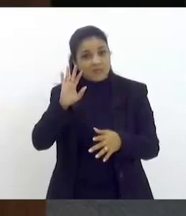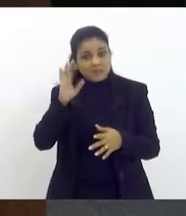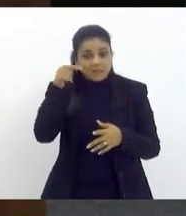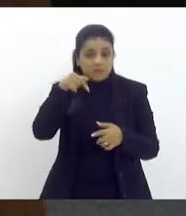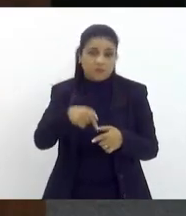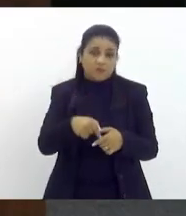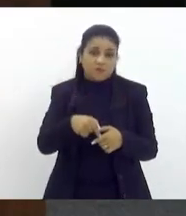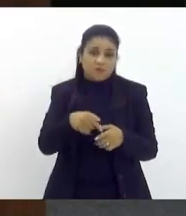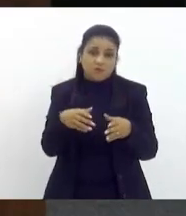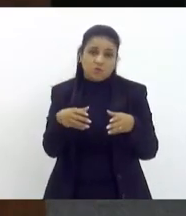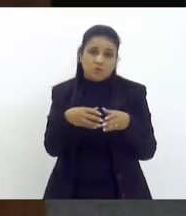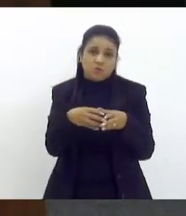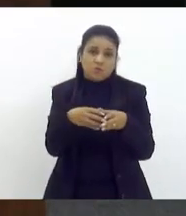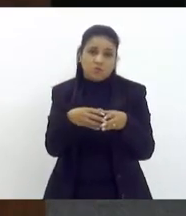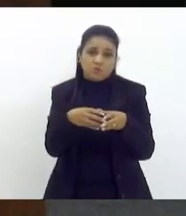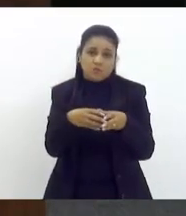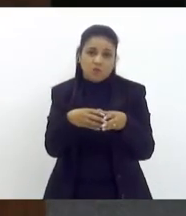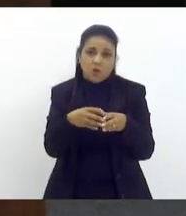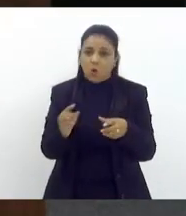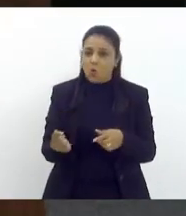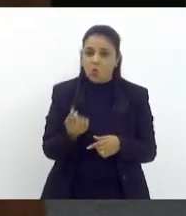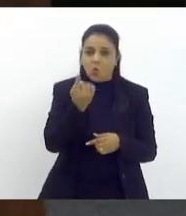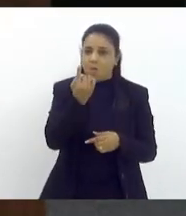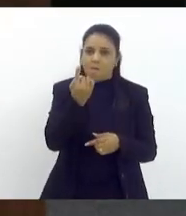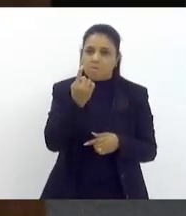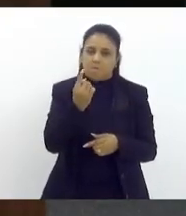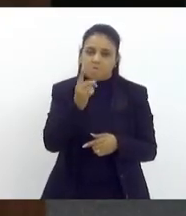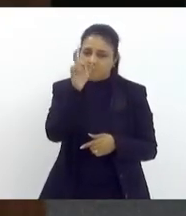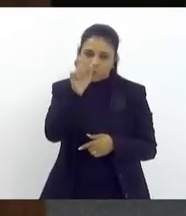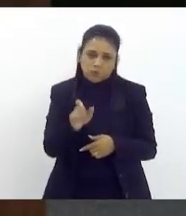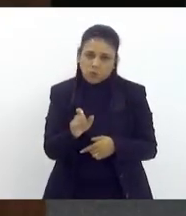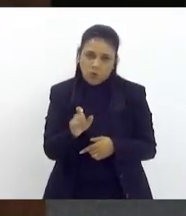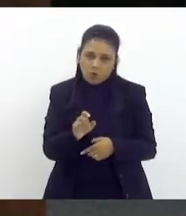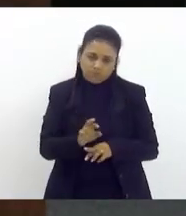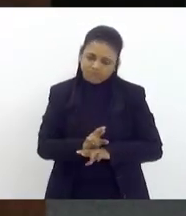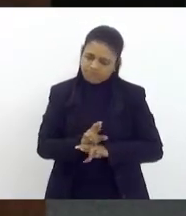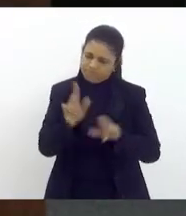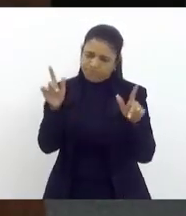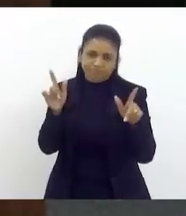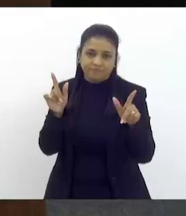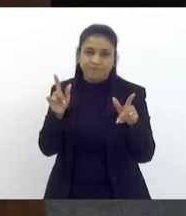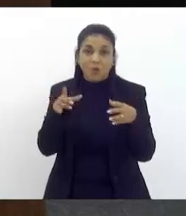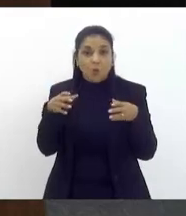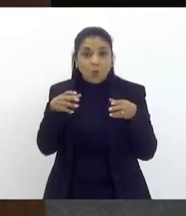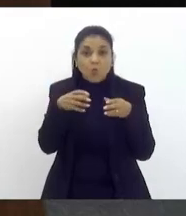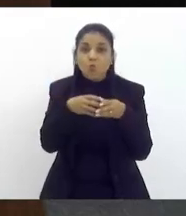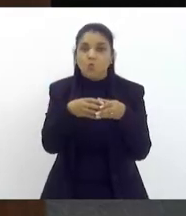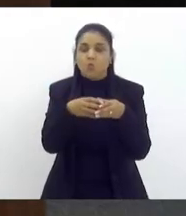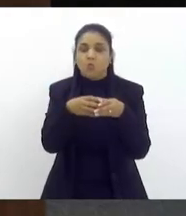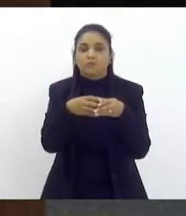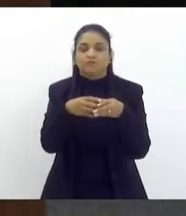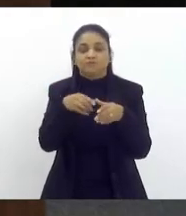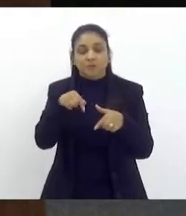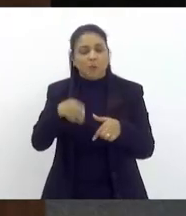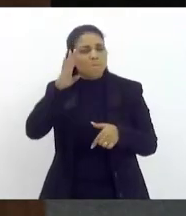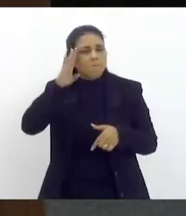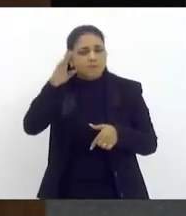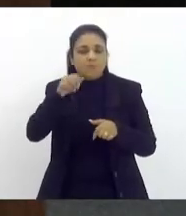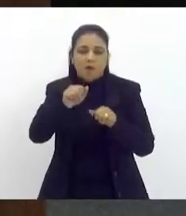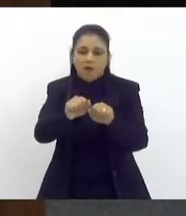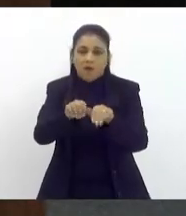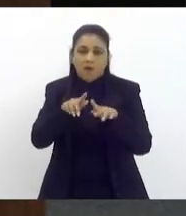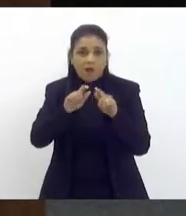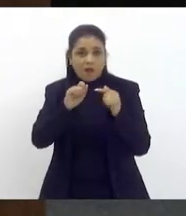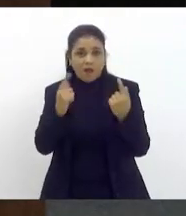não passam por uma pessoa individualmente Então nesse sentido é fundamental que alérgico faça esse papel